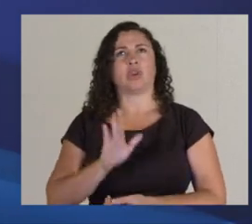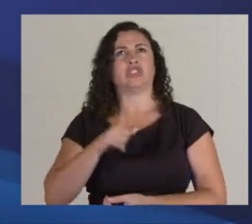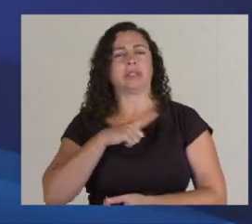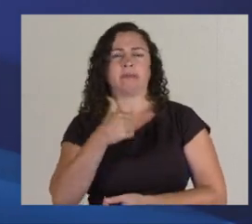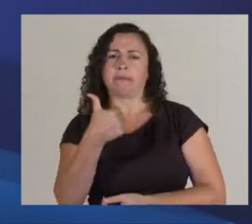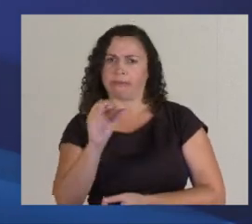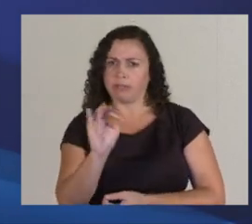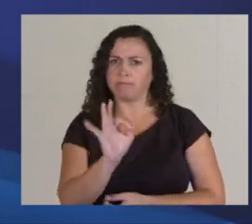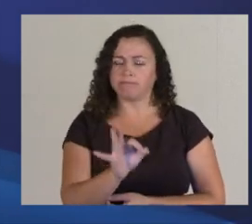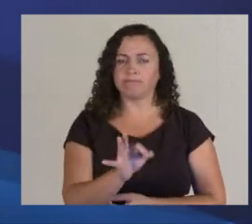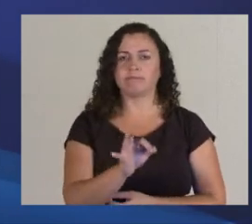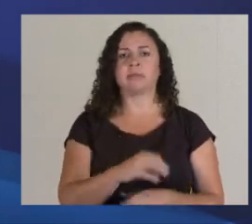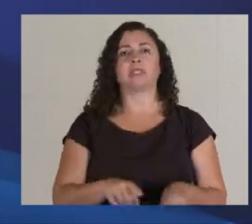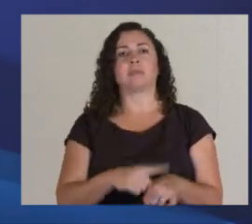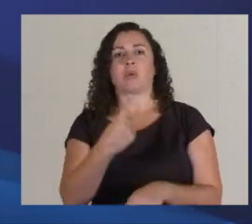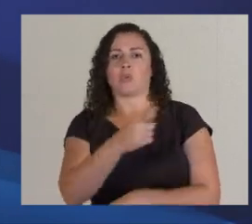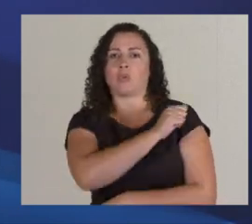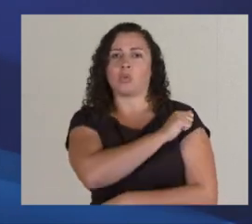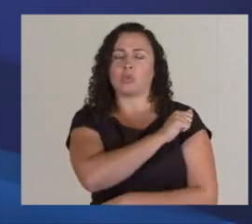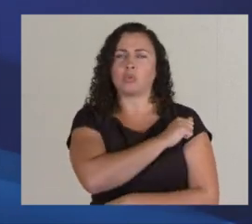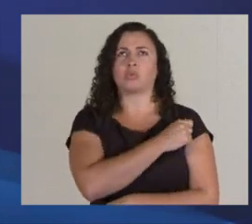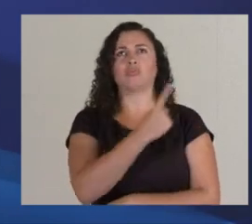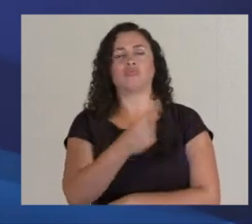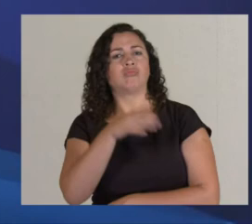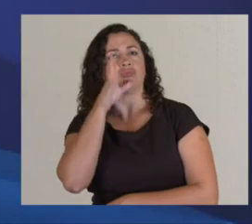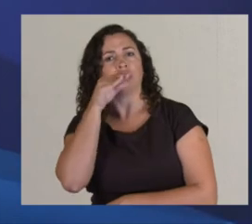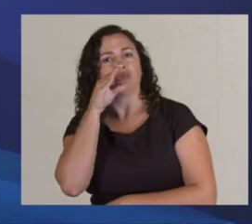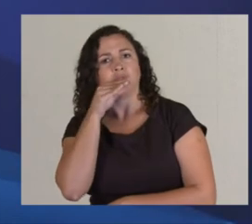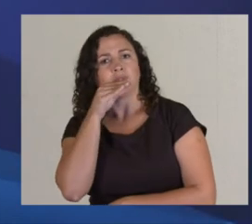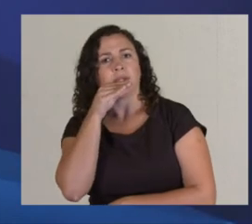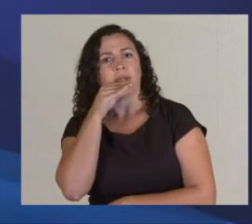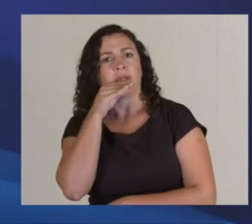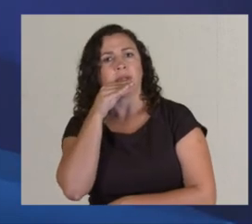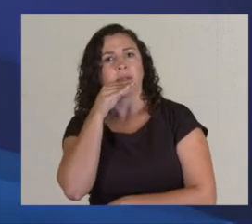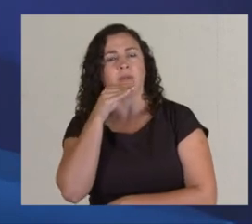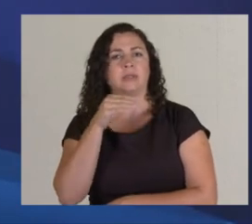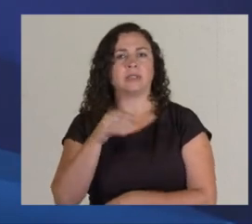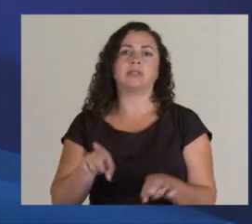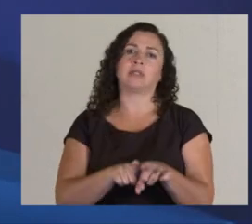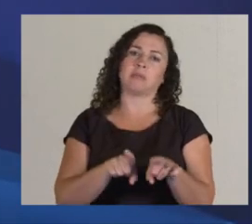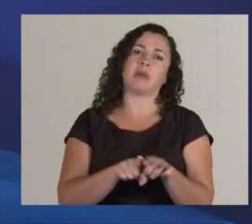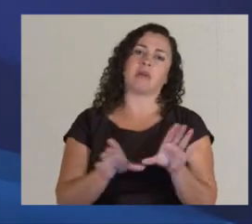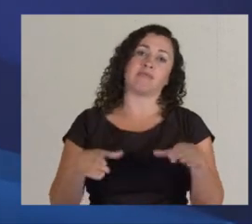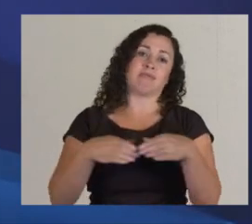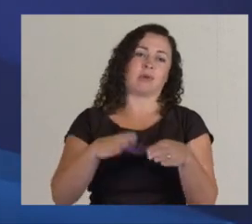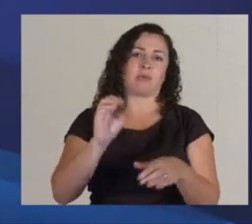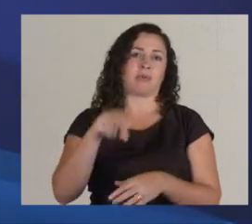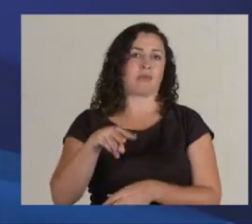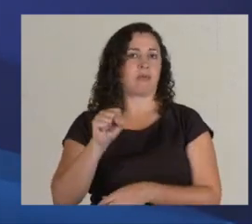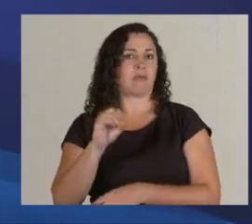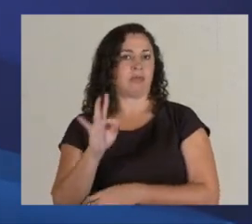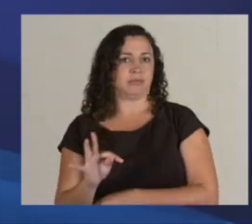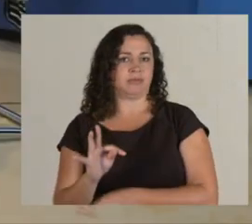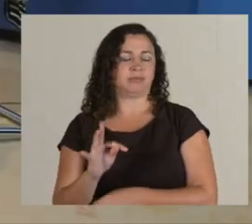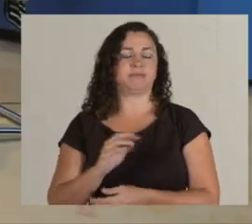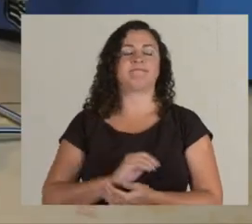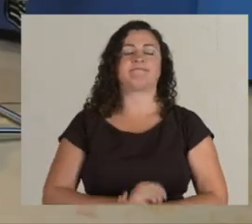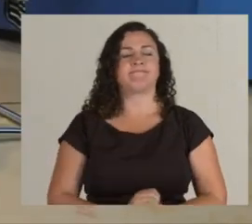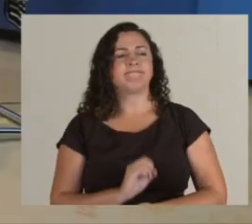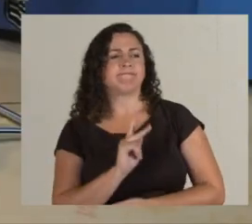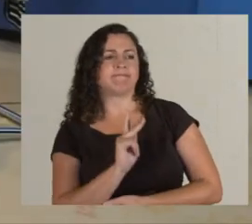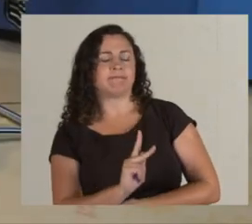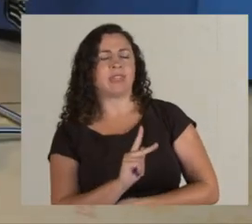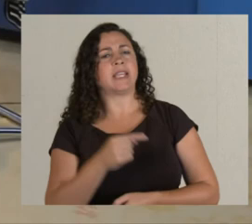nós temos 10, 1 estudante, 1 funcionário e a Convest. Ok. E